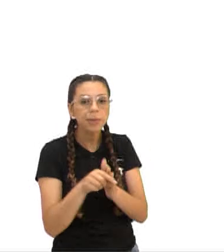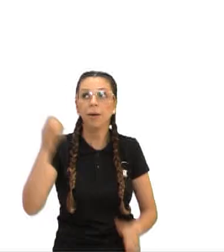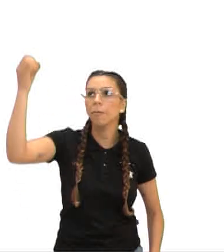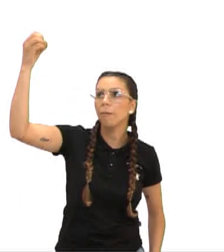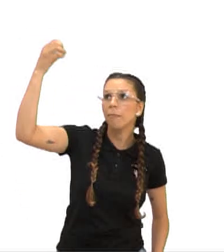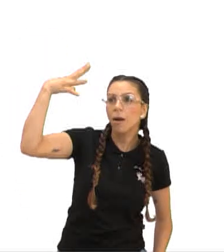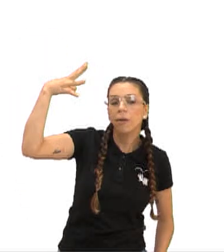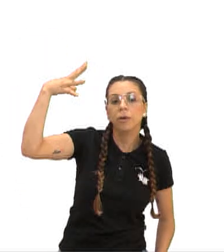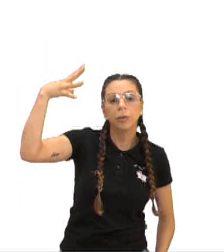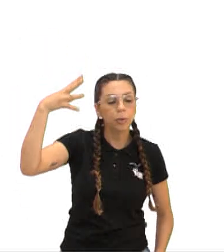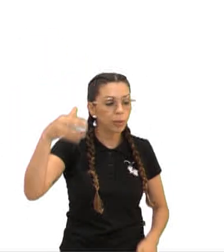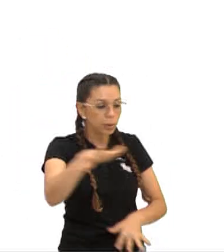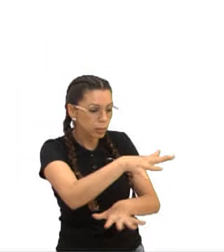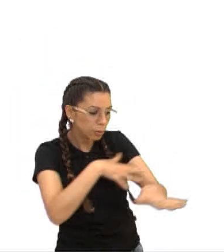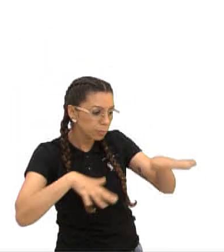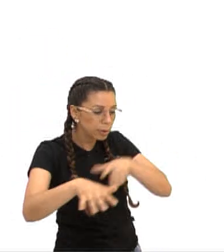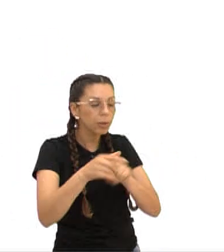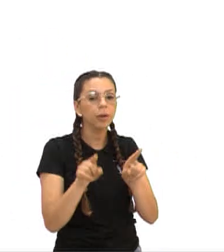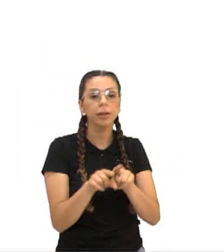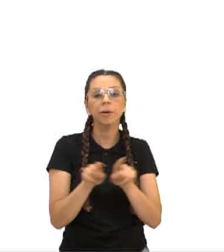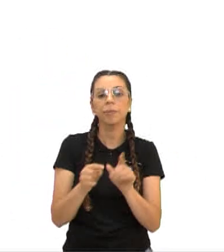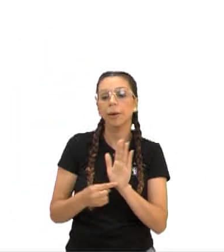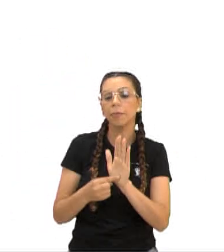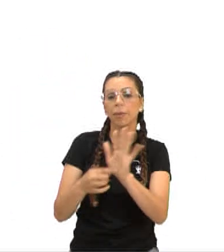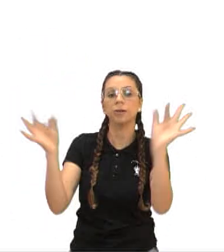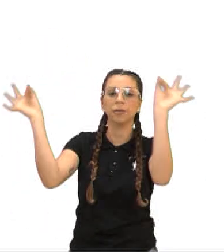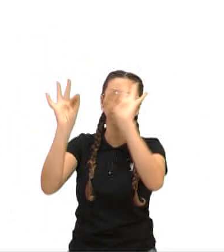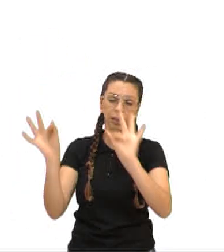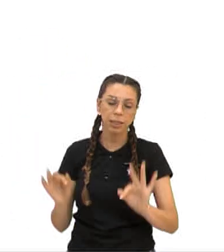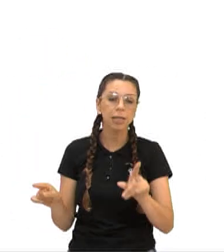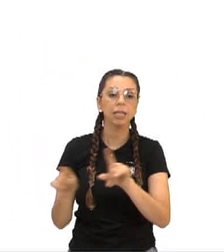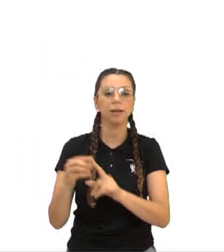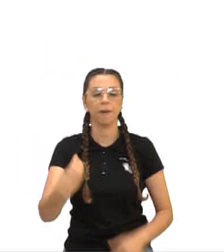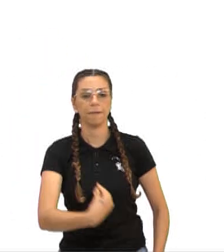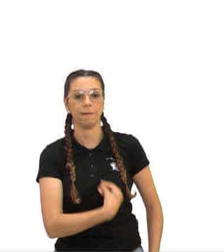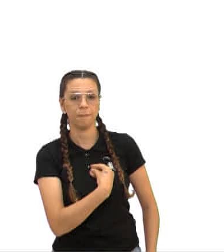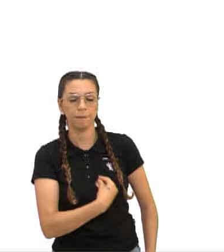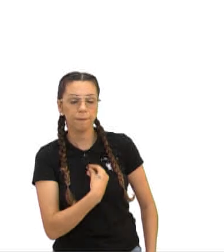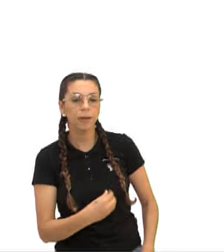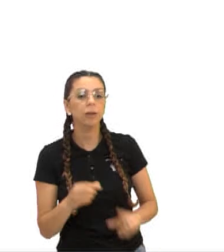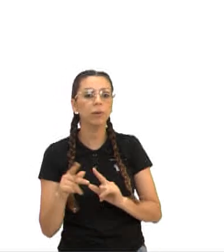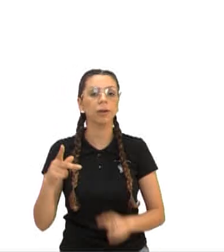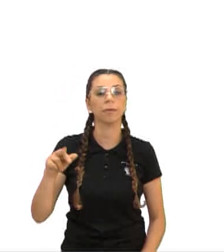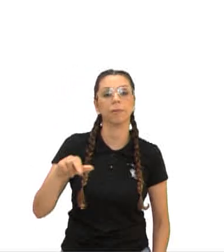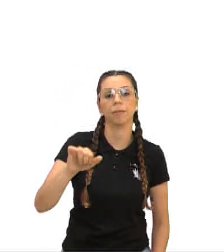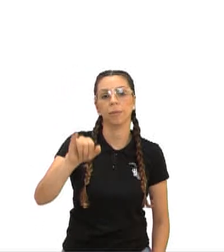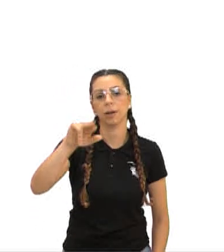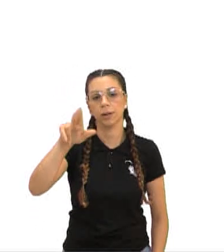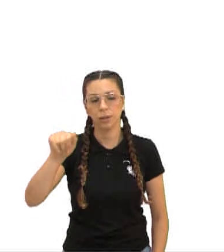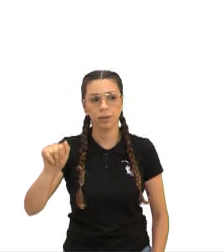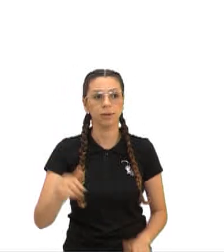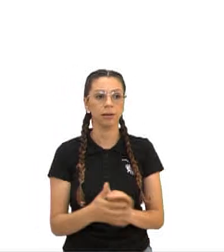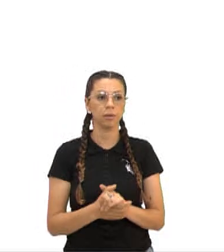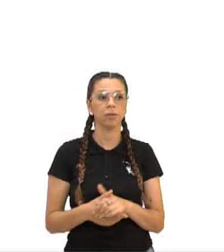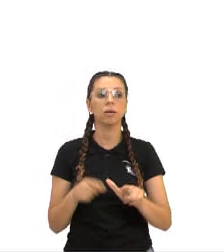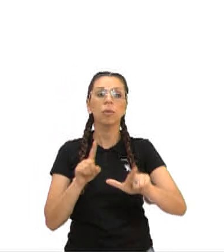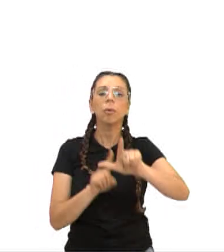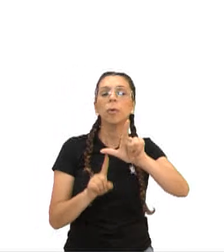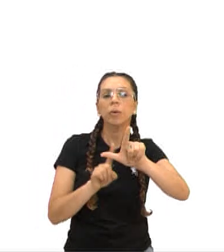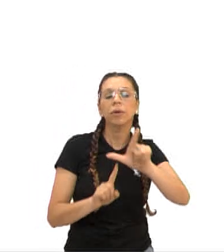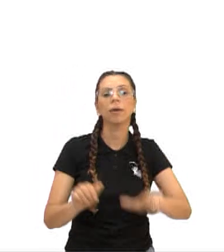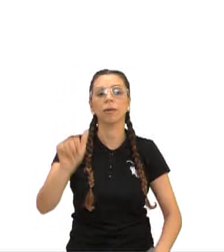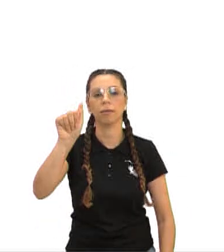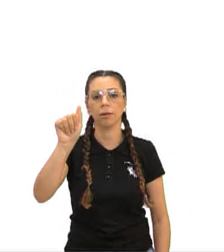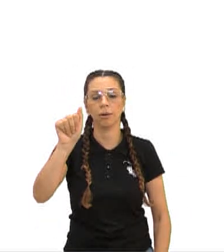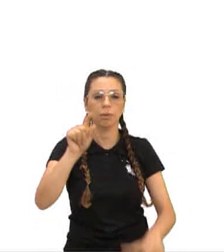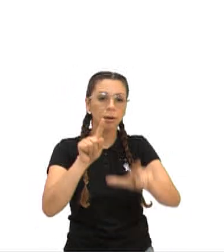manifestam otimismo, alegria e a intensa movimentação da vida parisiense. Estamos falando de Manet e Monet, de